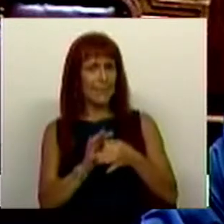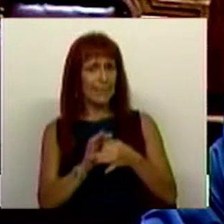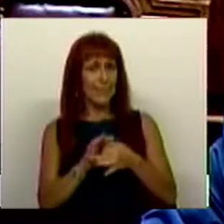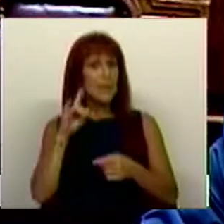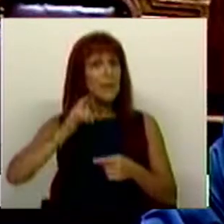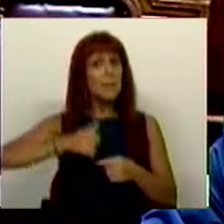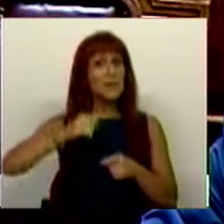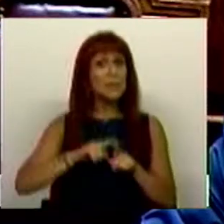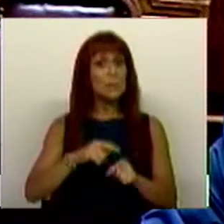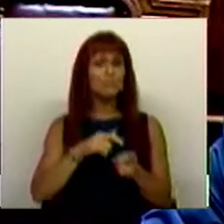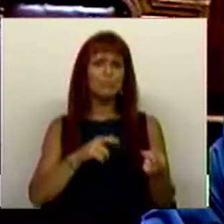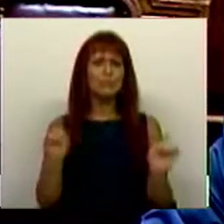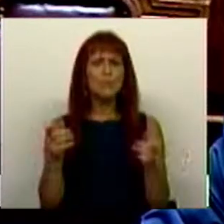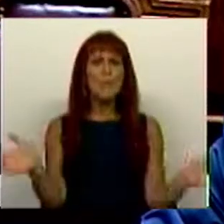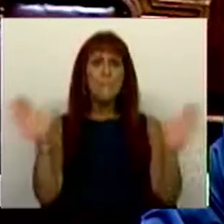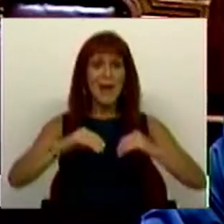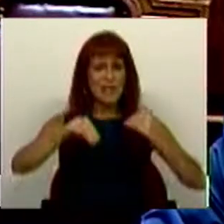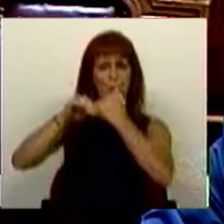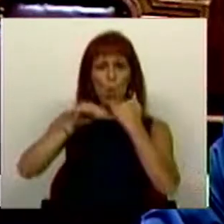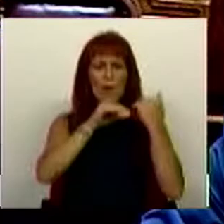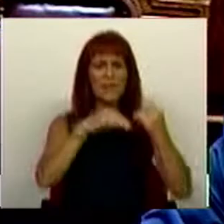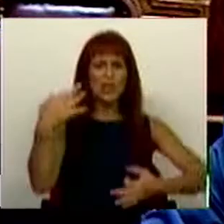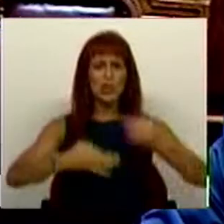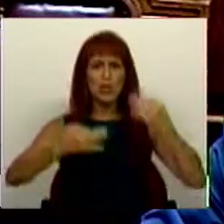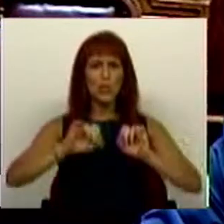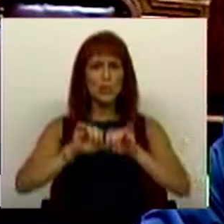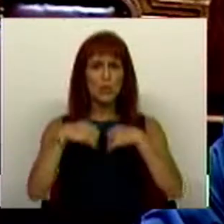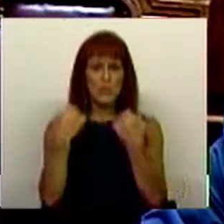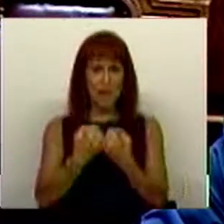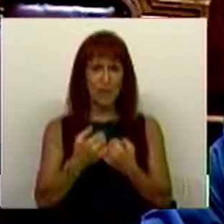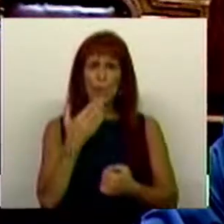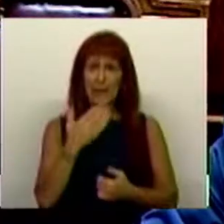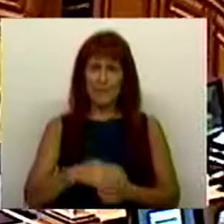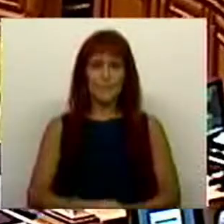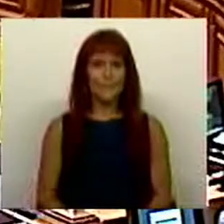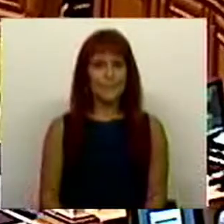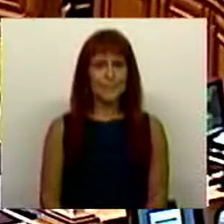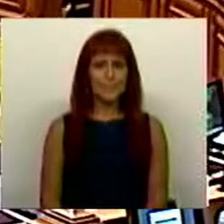e, sobretudo, promotor de maior igualdade e justiça social. Obrigado.